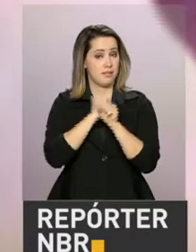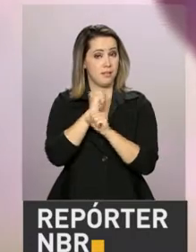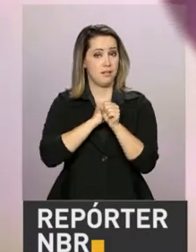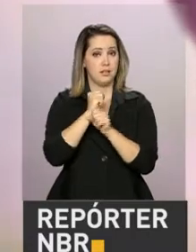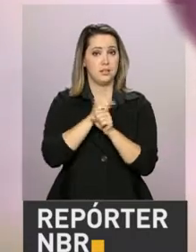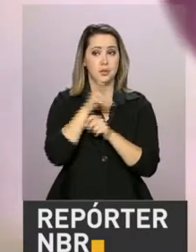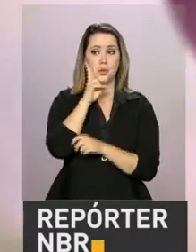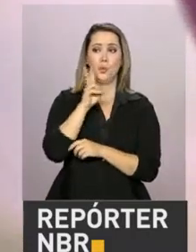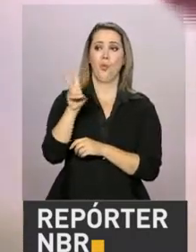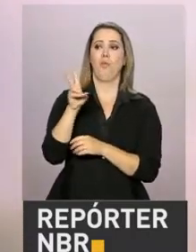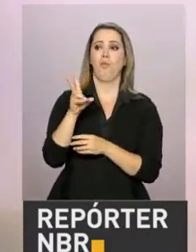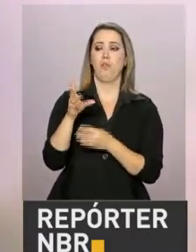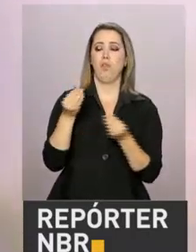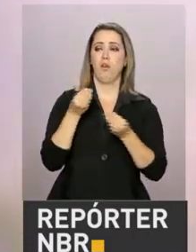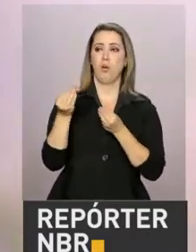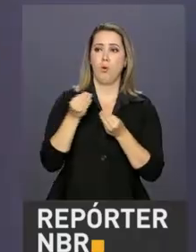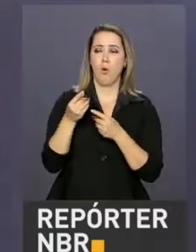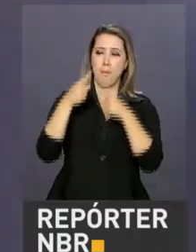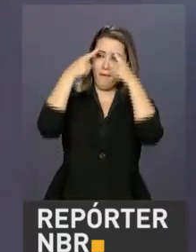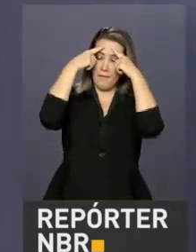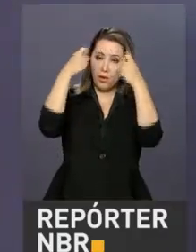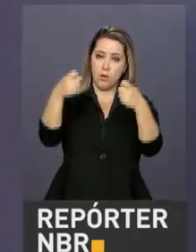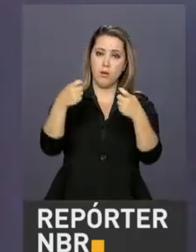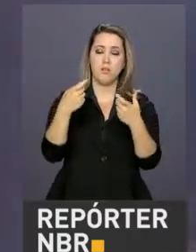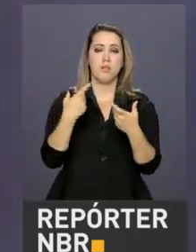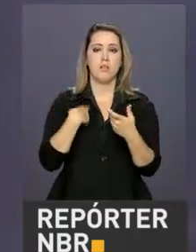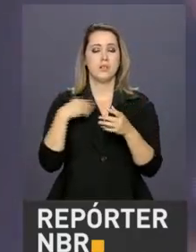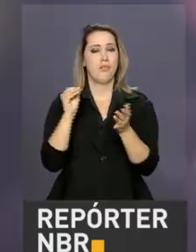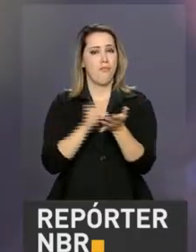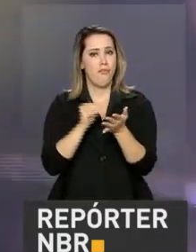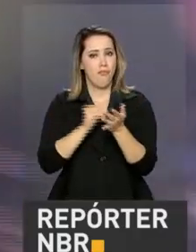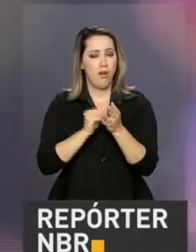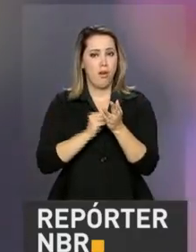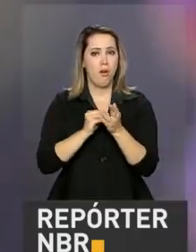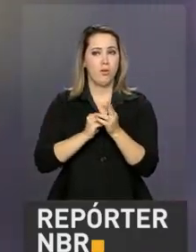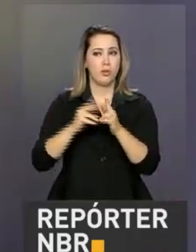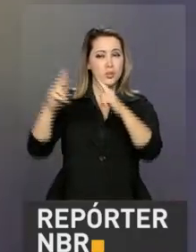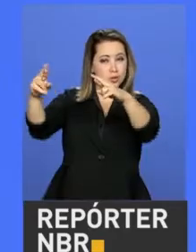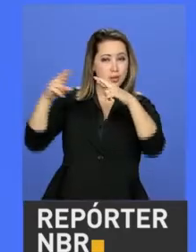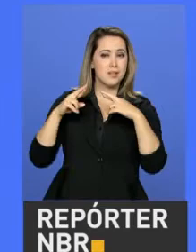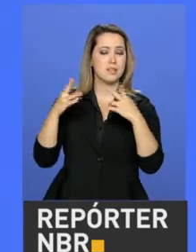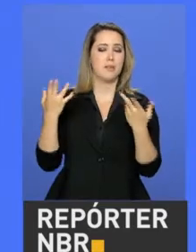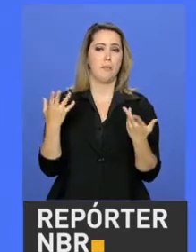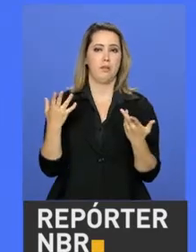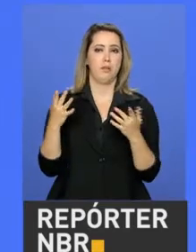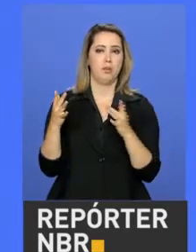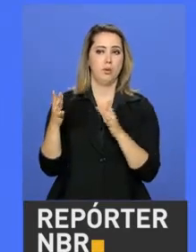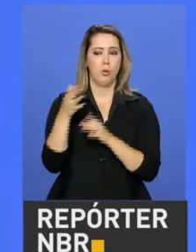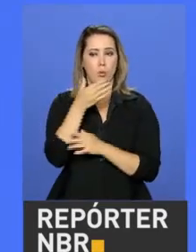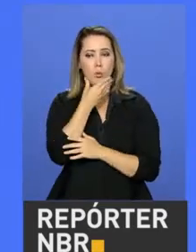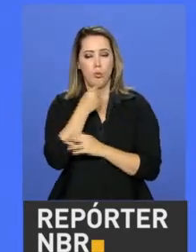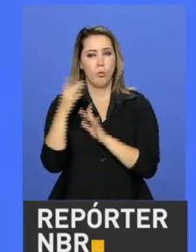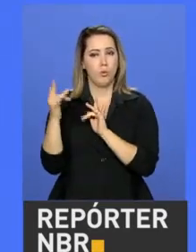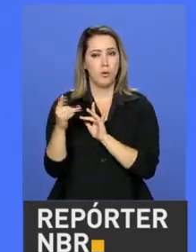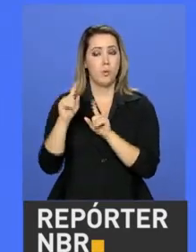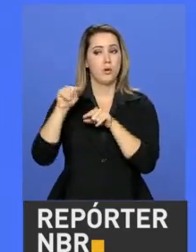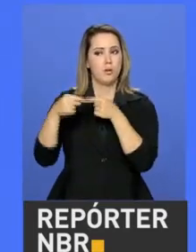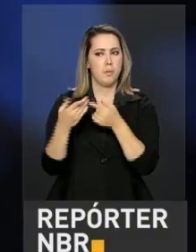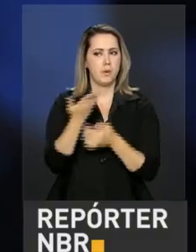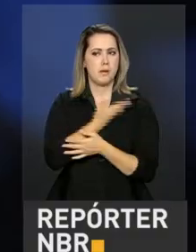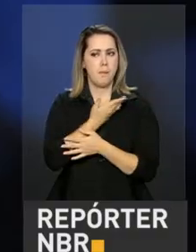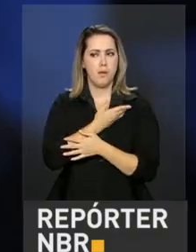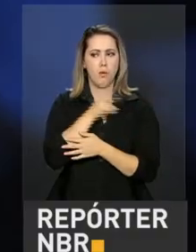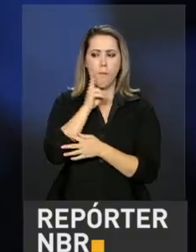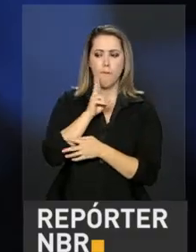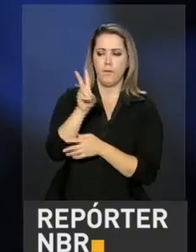não enxergava as atitudes violentas e desrespeitosas do companheiro. Só depois que teve a ajuda de amigos